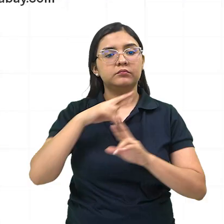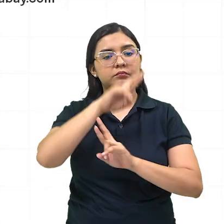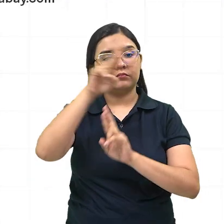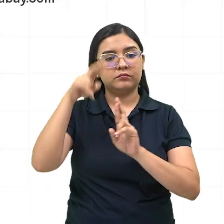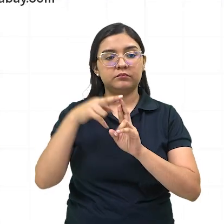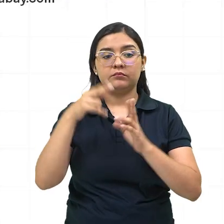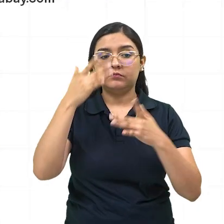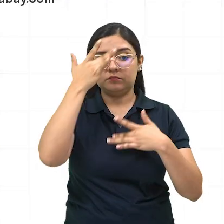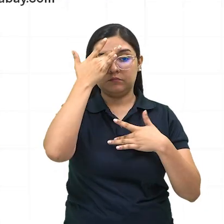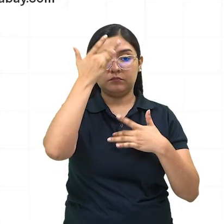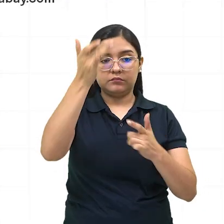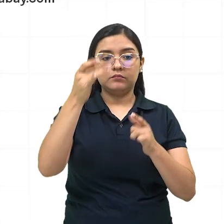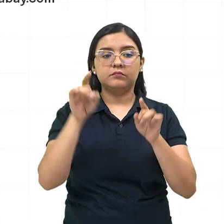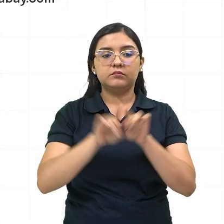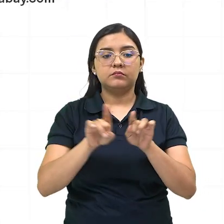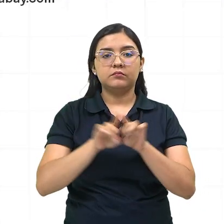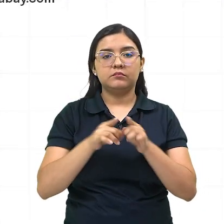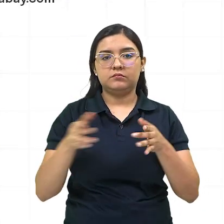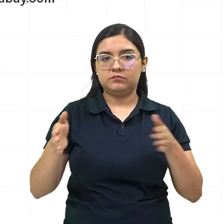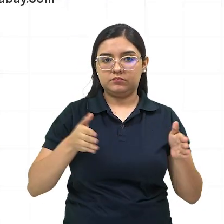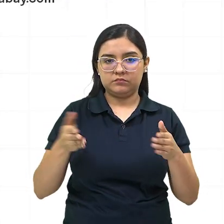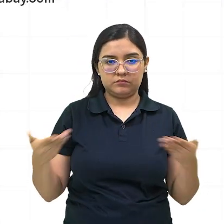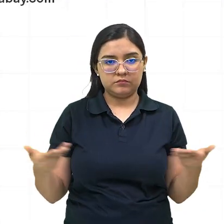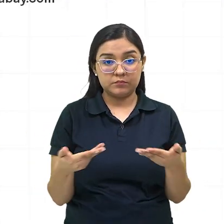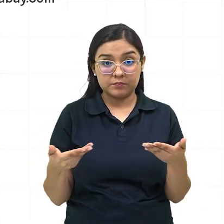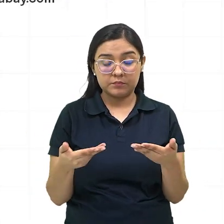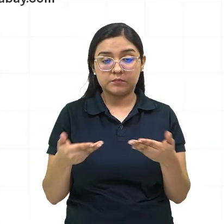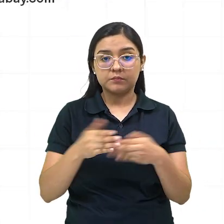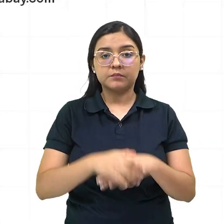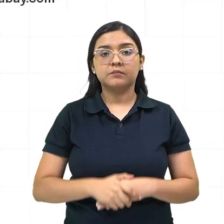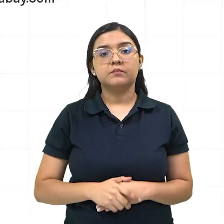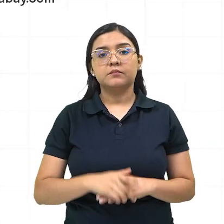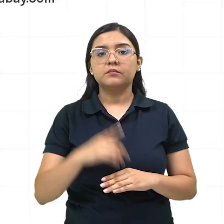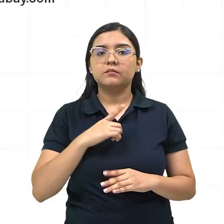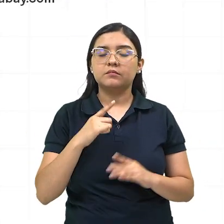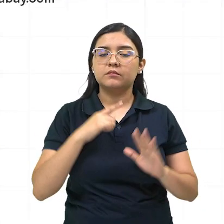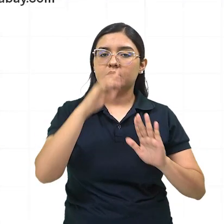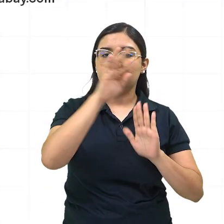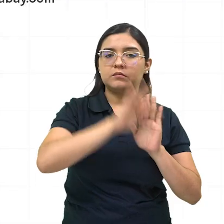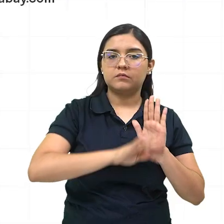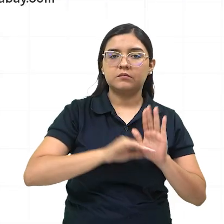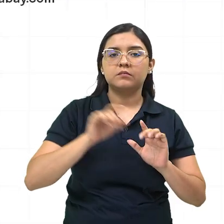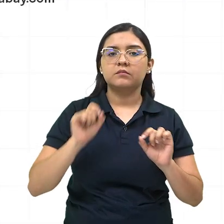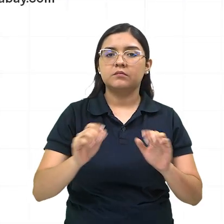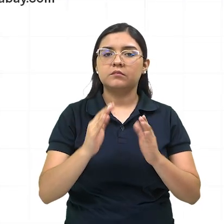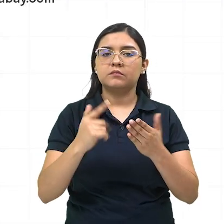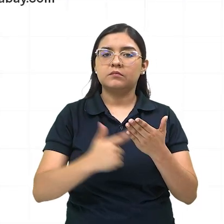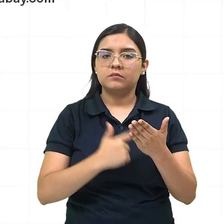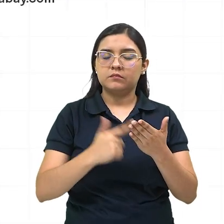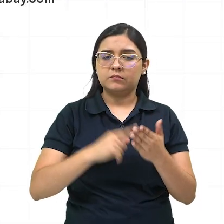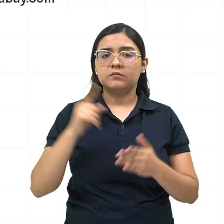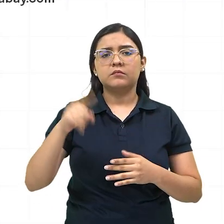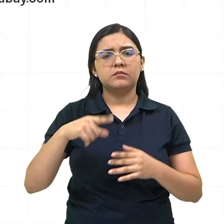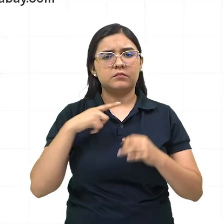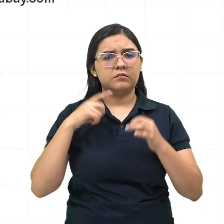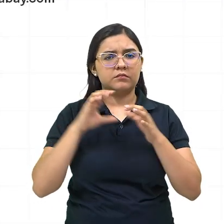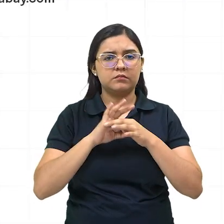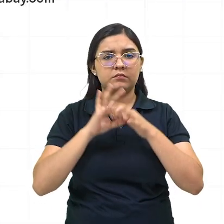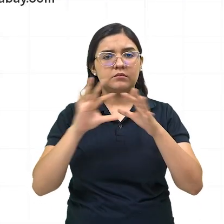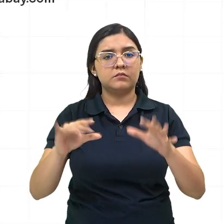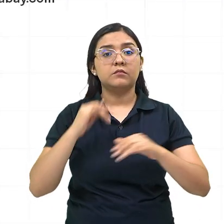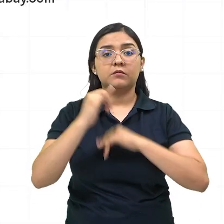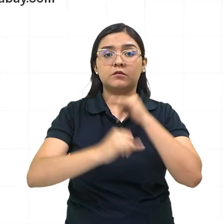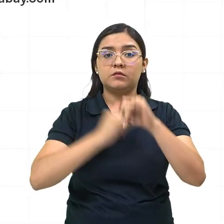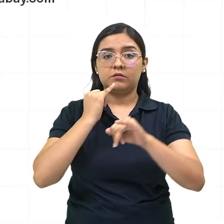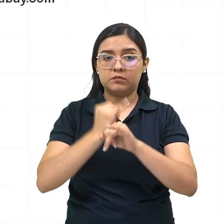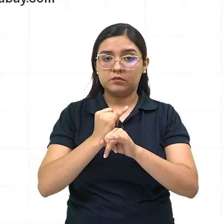de fé, e na era digital que nós estamos vivendo, muitos desses textos são disponíveis online, tornando o